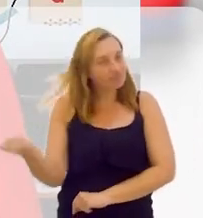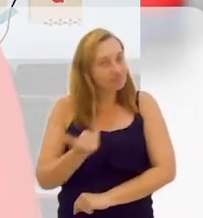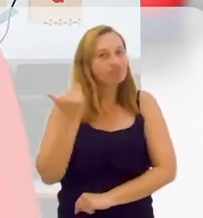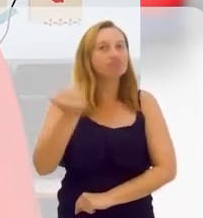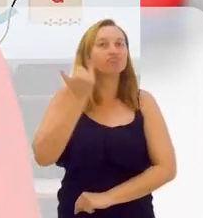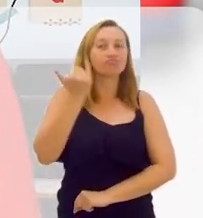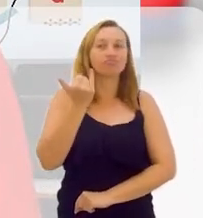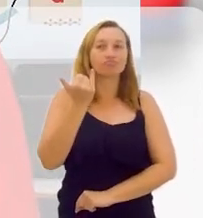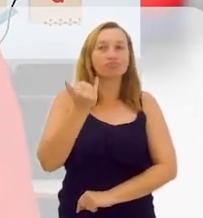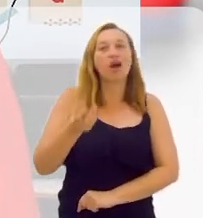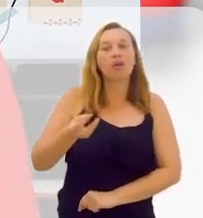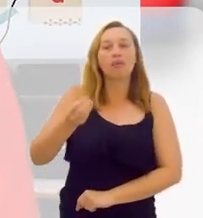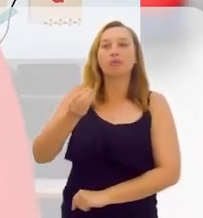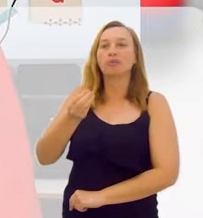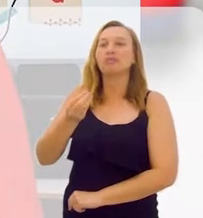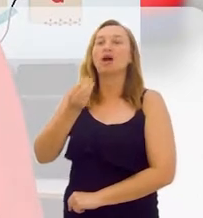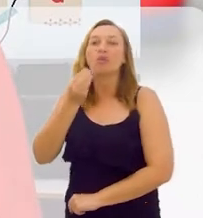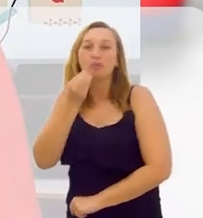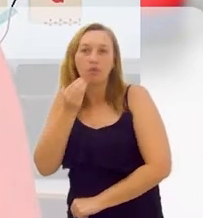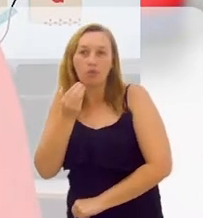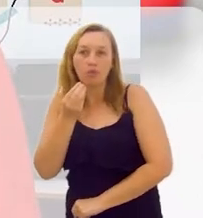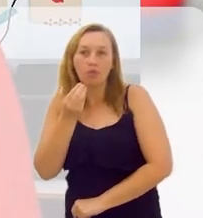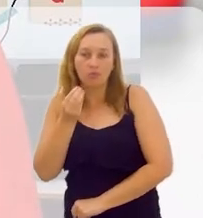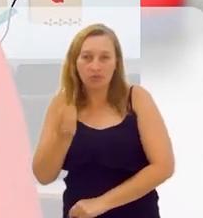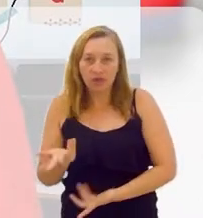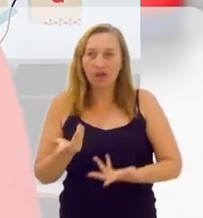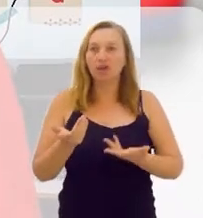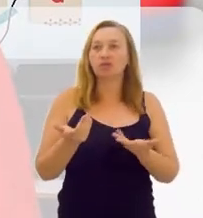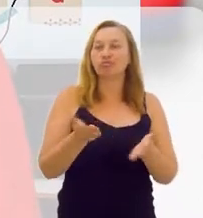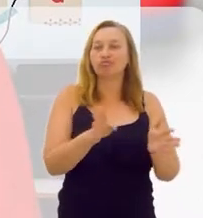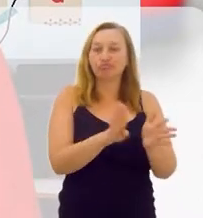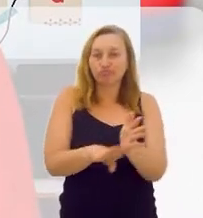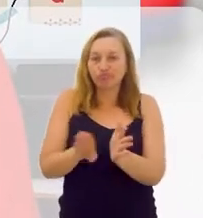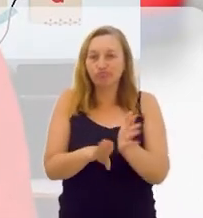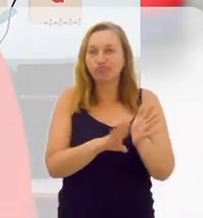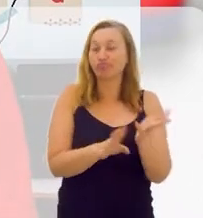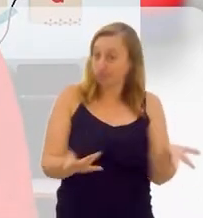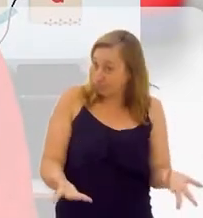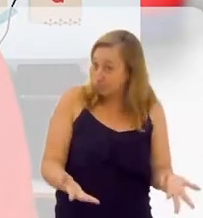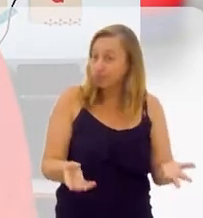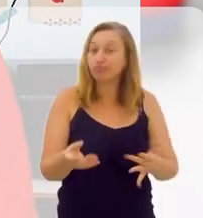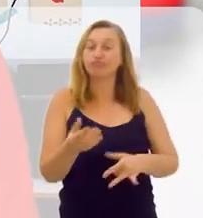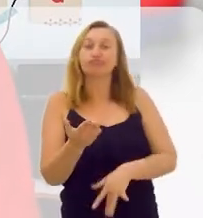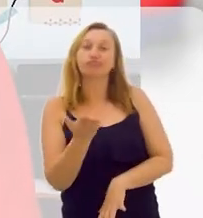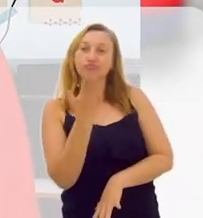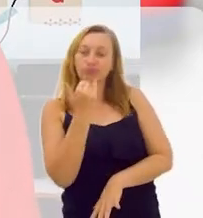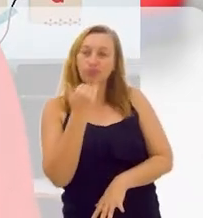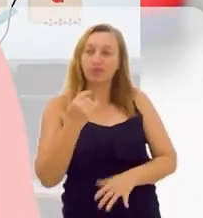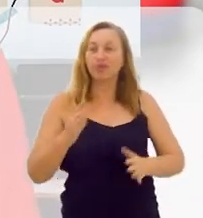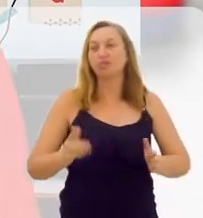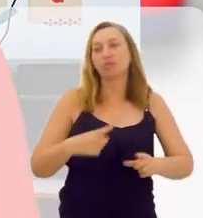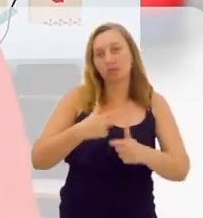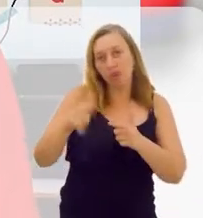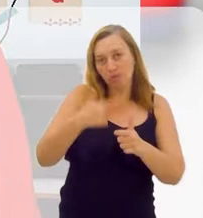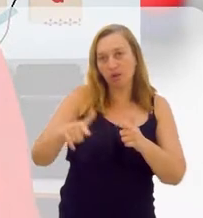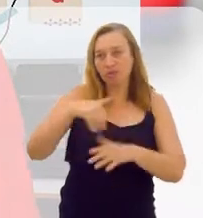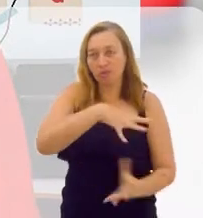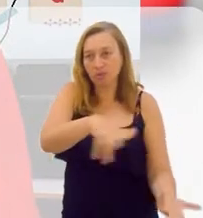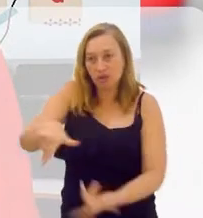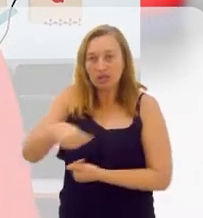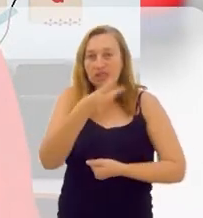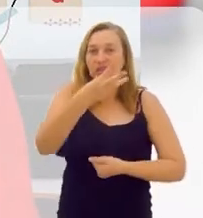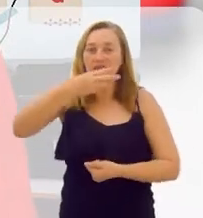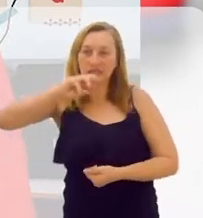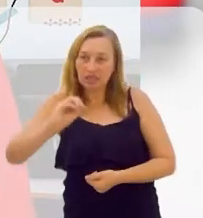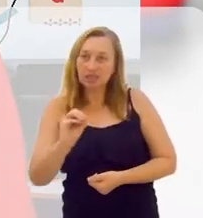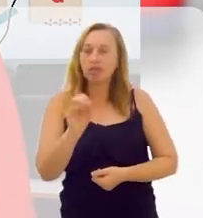da importância de reaproveitar. O desperdício de alimentos é um dos grandes problemas mundiais, e enquanto mais de 30%